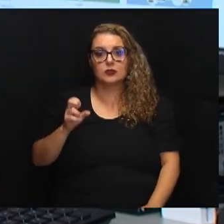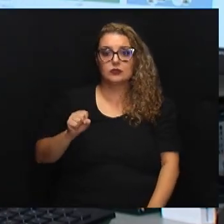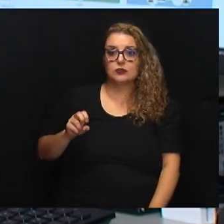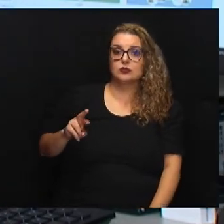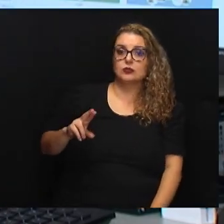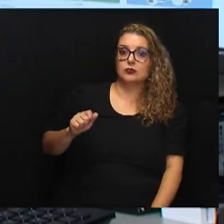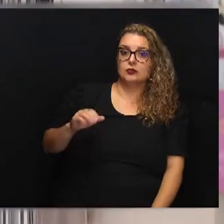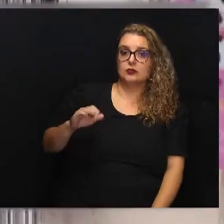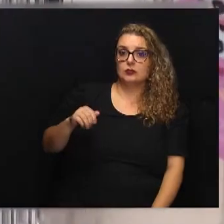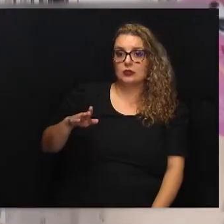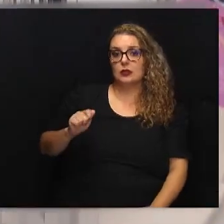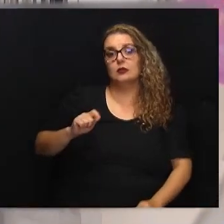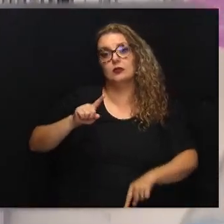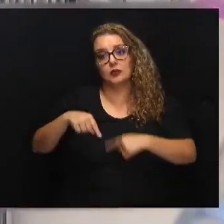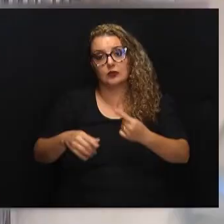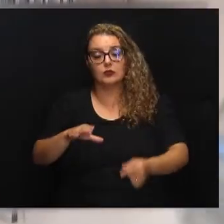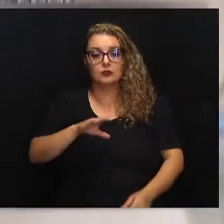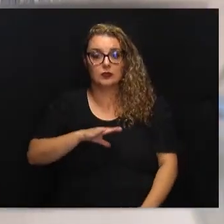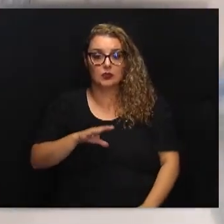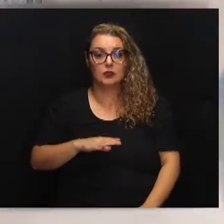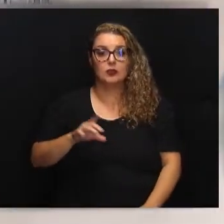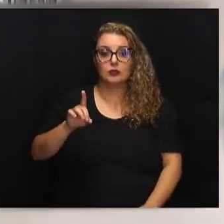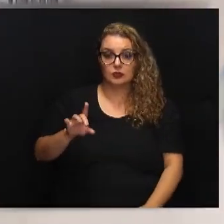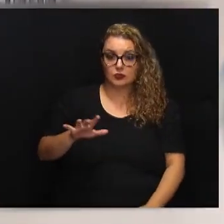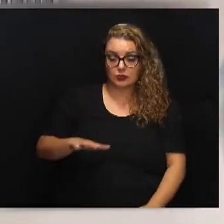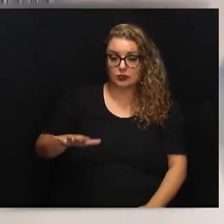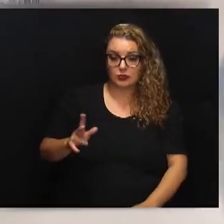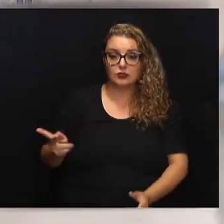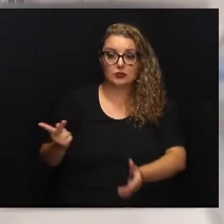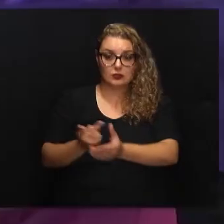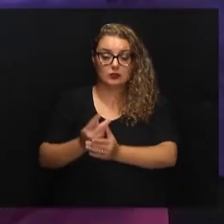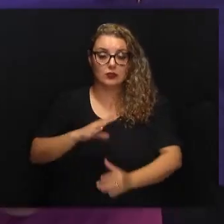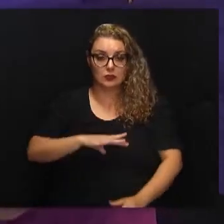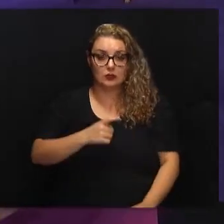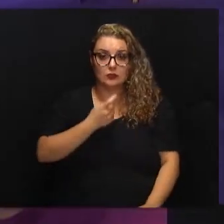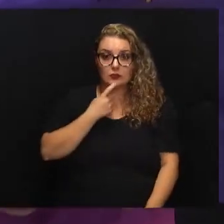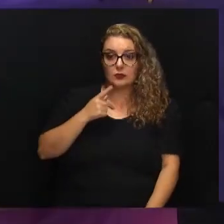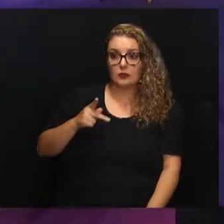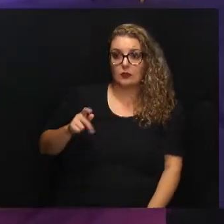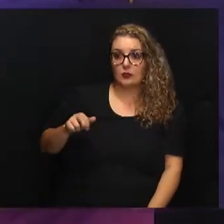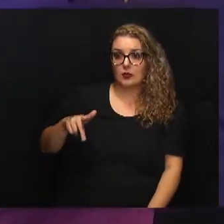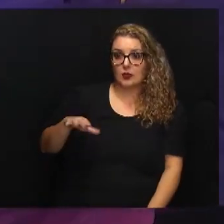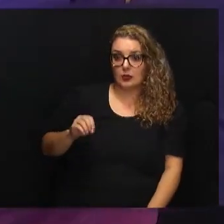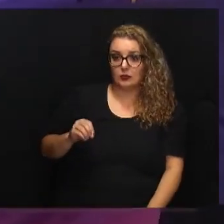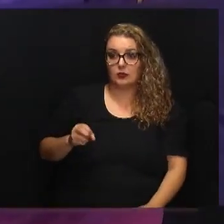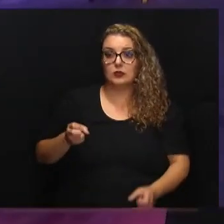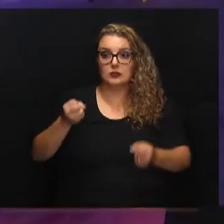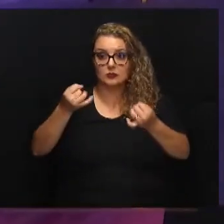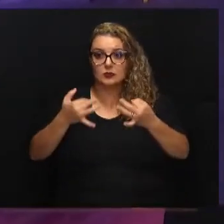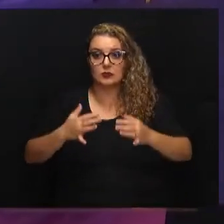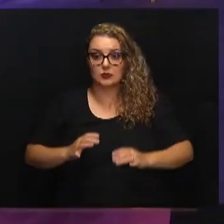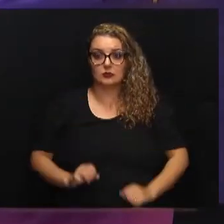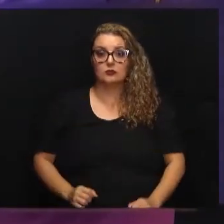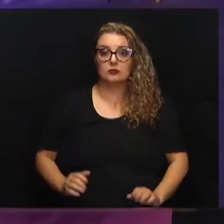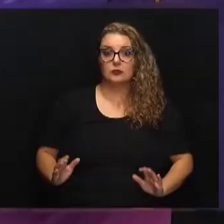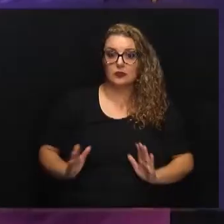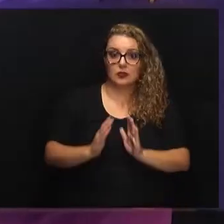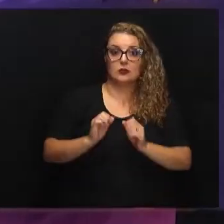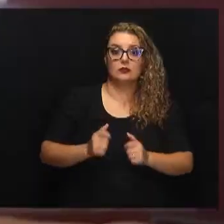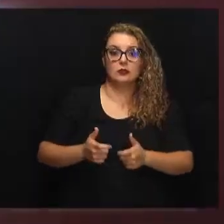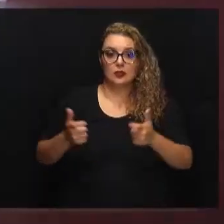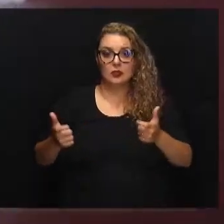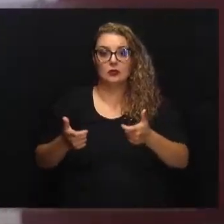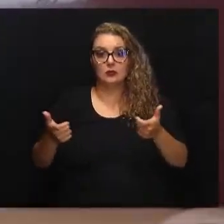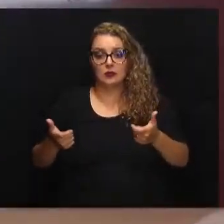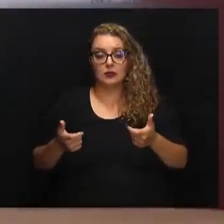acontece em outros municípios. O diretor do Procon da cidade, Paulo Giglio, explicou que, diante desse cenário, a melhor alternativa é